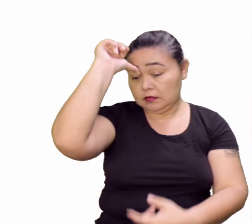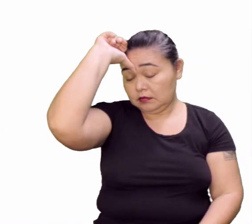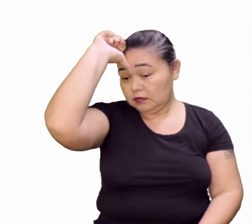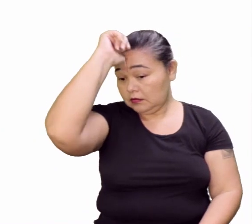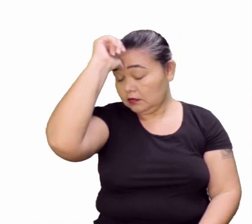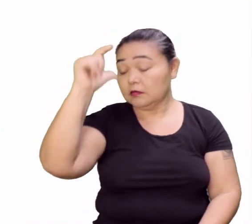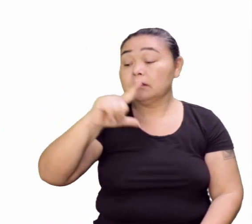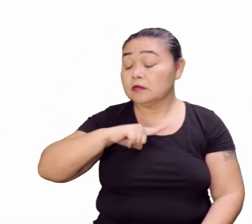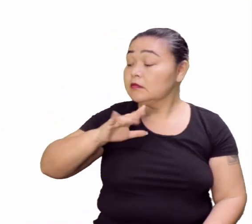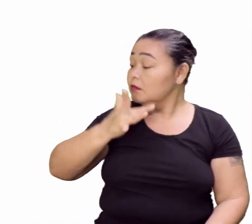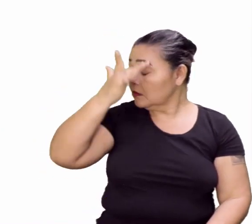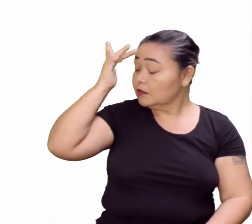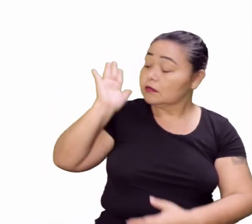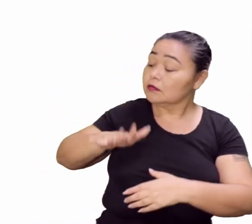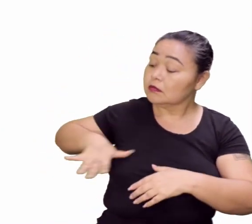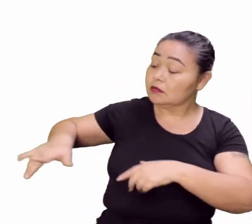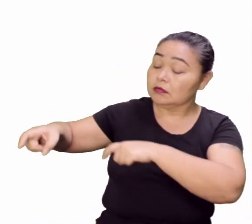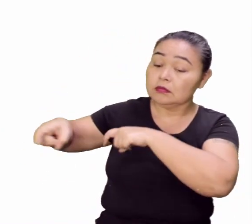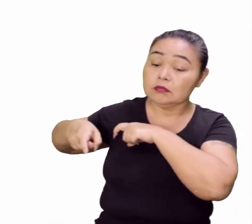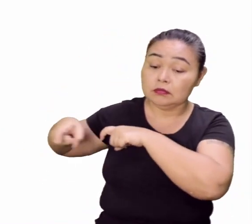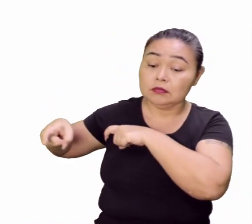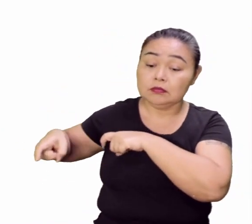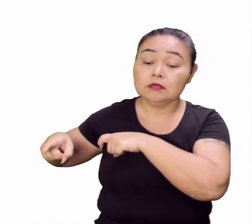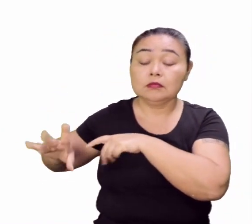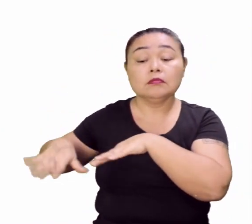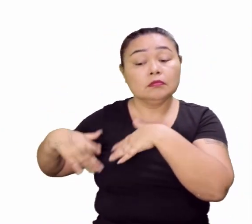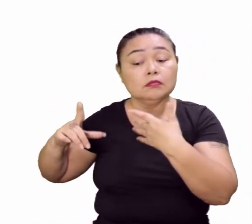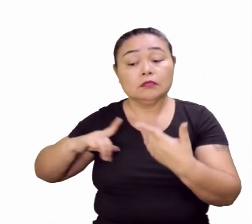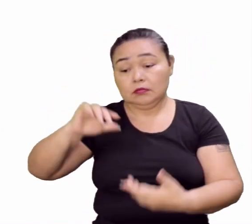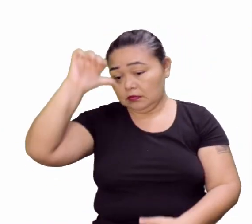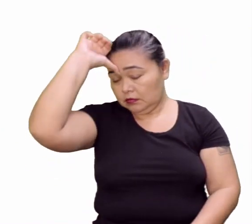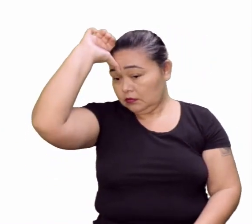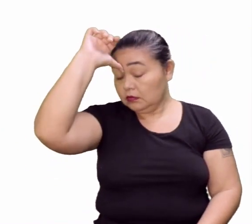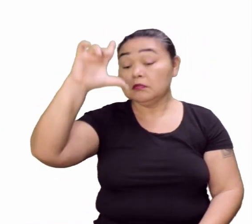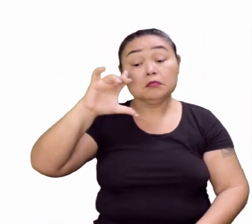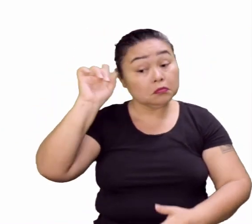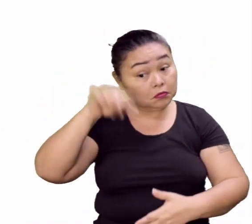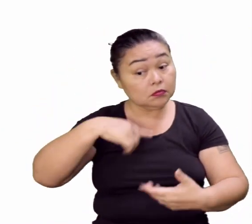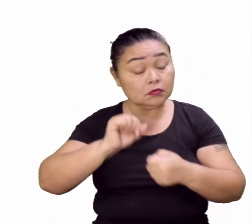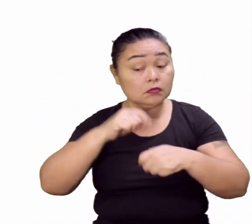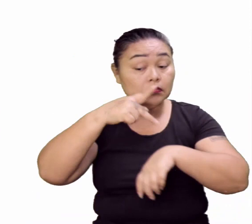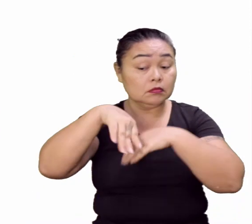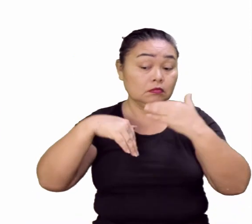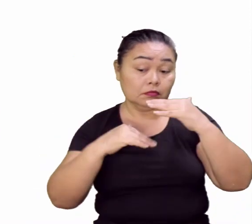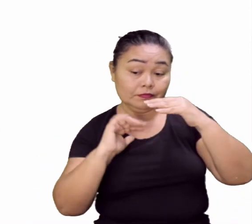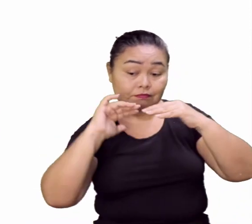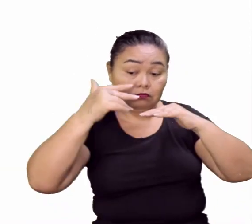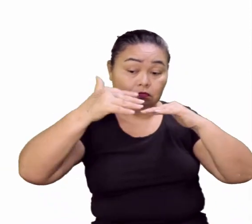uma grande concentração de pessoas ainda na área rural. A Índia ainda, mesmo sendo um país emergente.